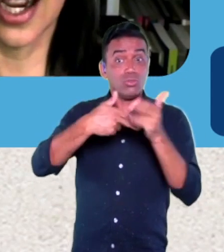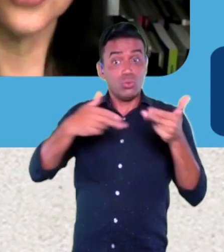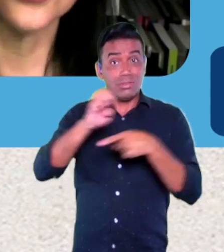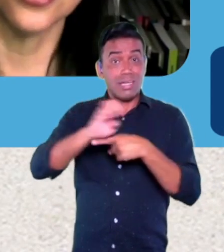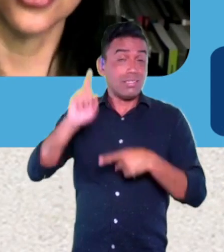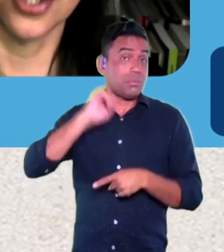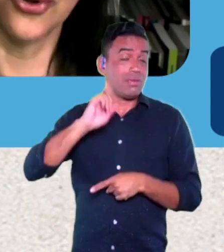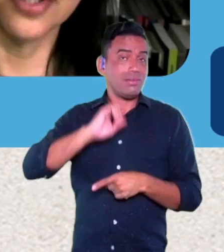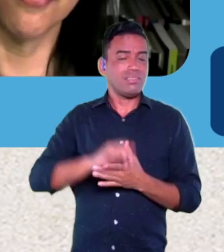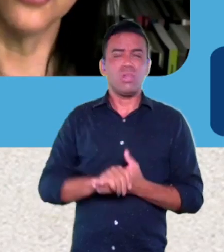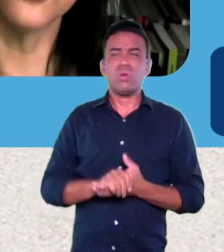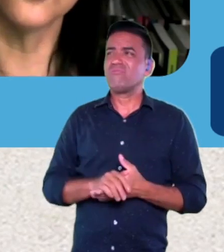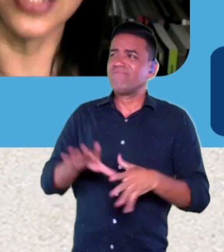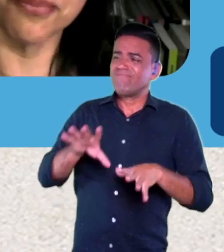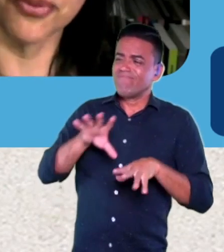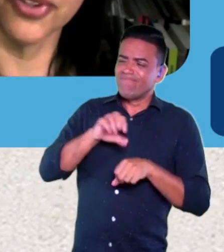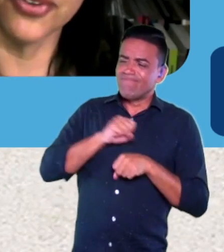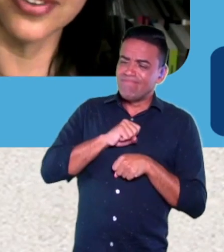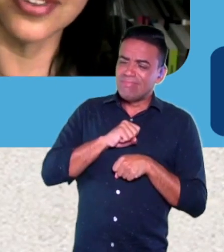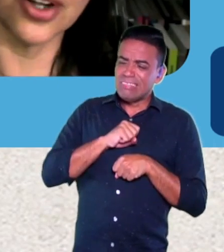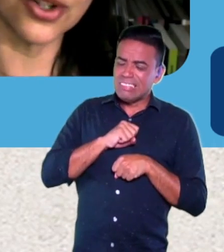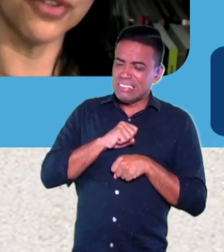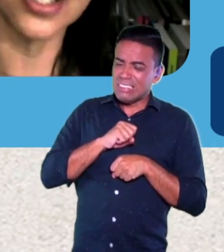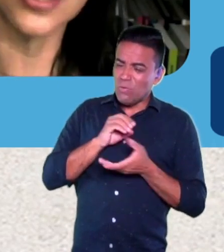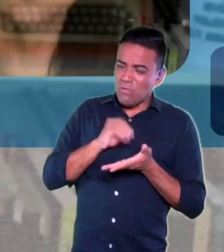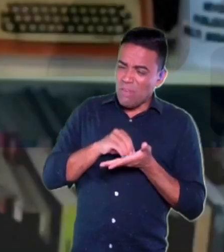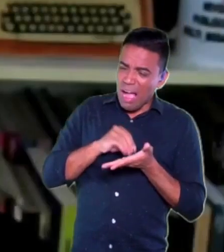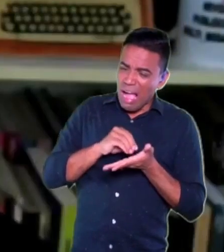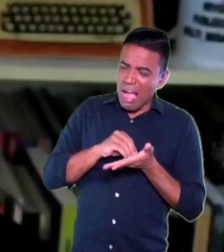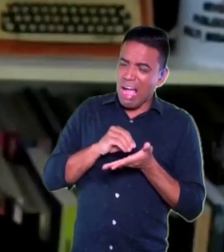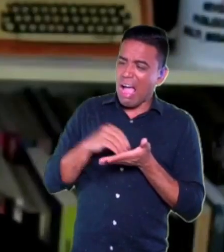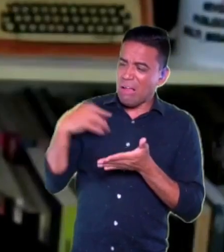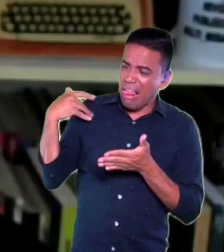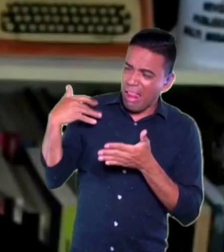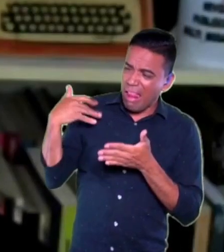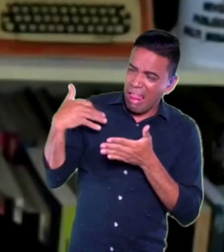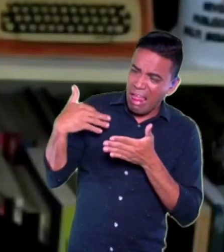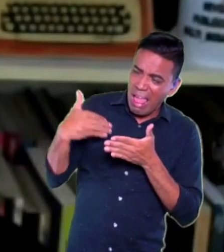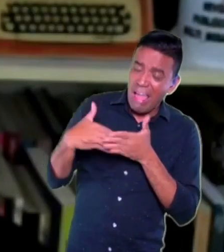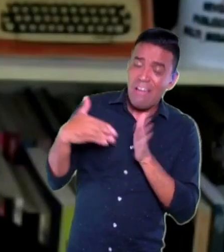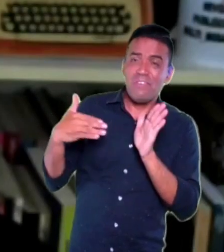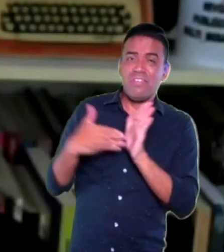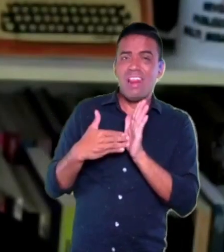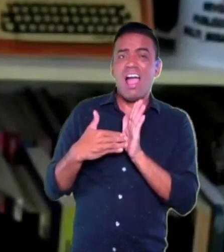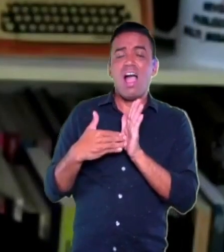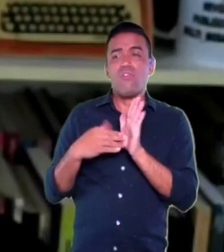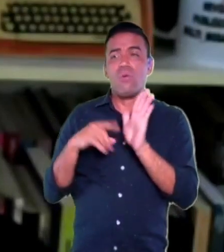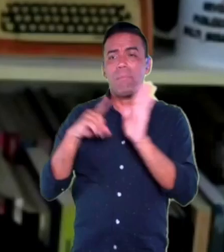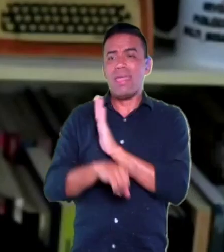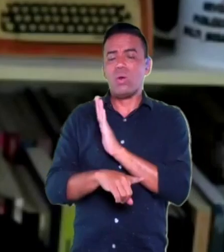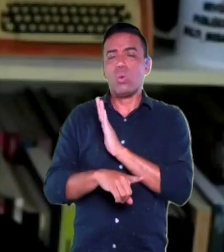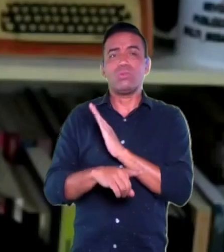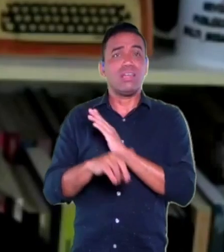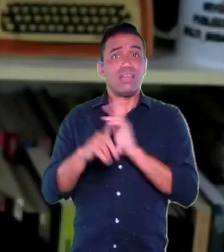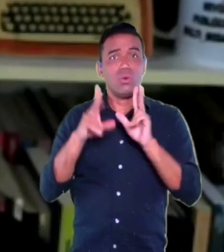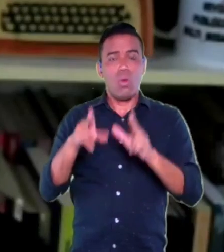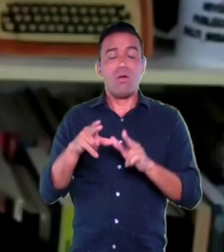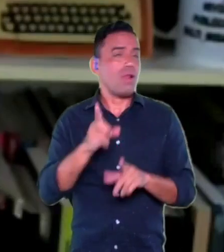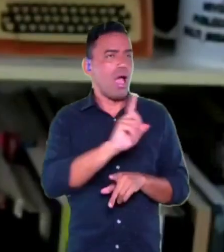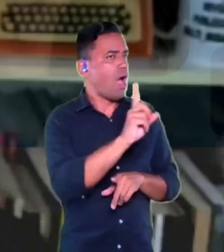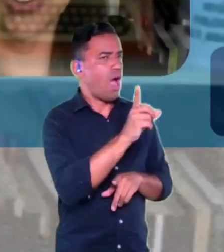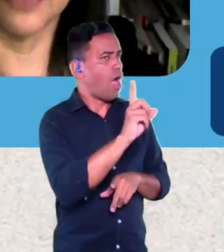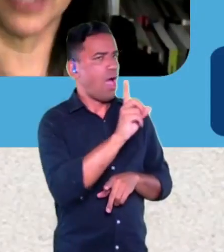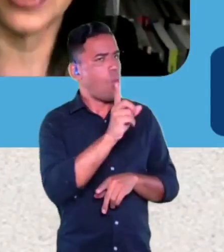eu falei, gente, eu ainda falta um tempo, viu? Eu acho que eu vou chegar lá no final e fazer a mesma pergunta. Vai não, vai ser mais